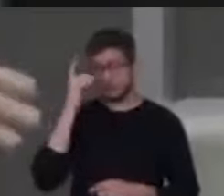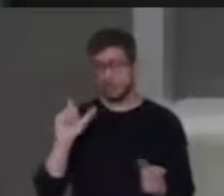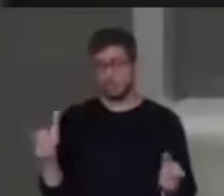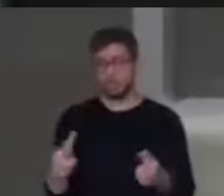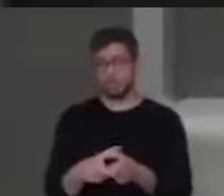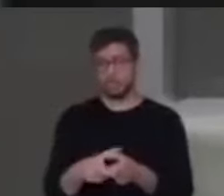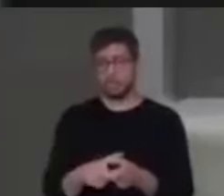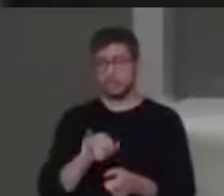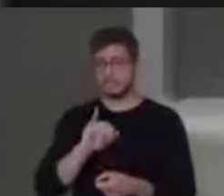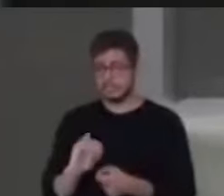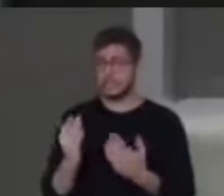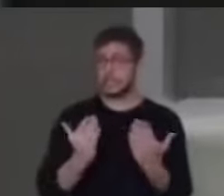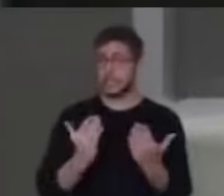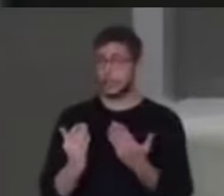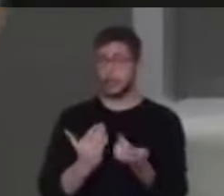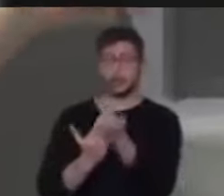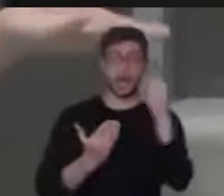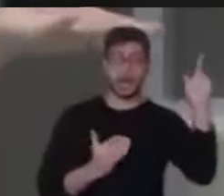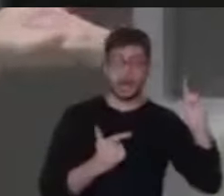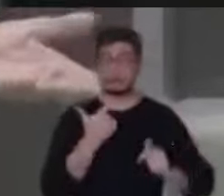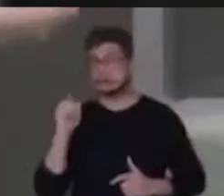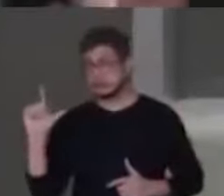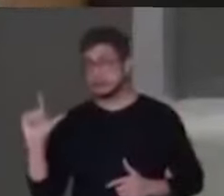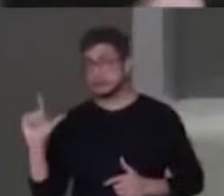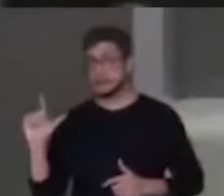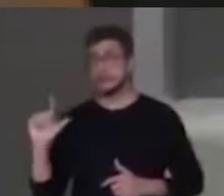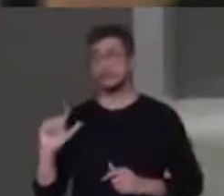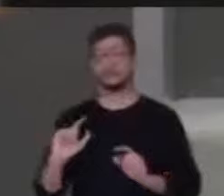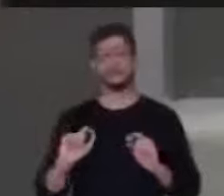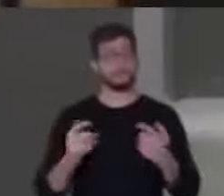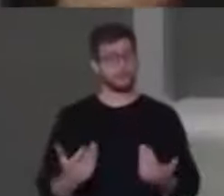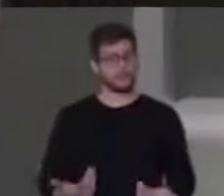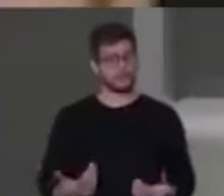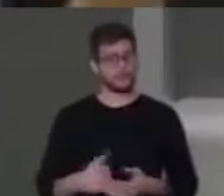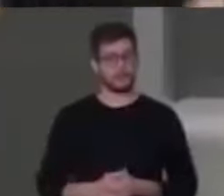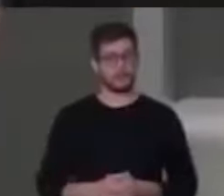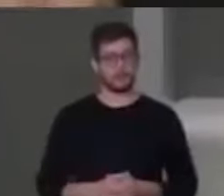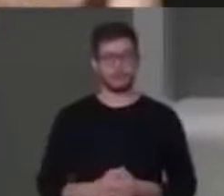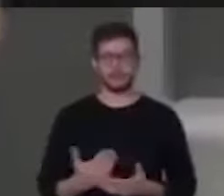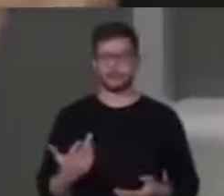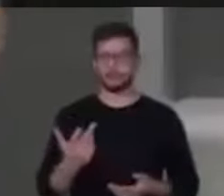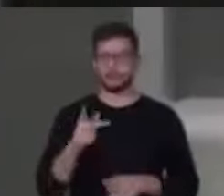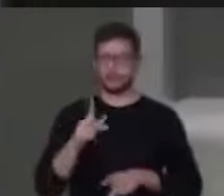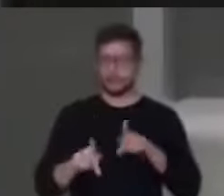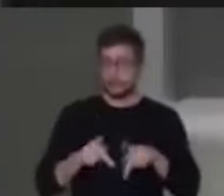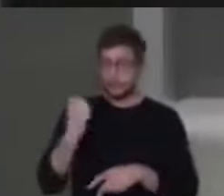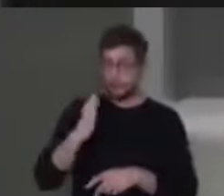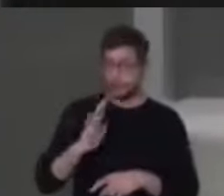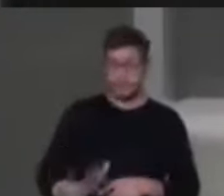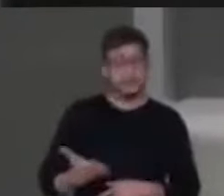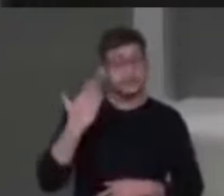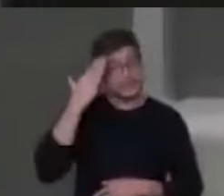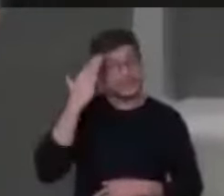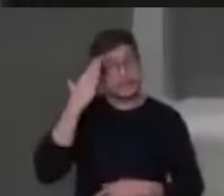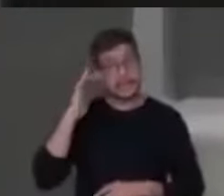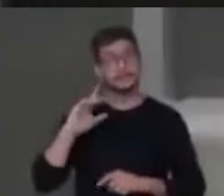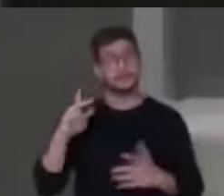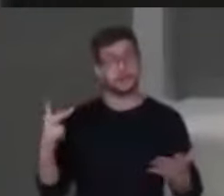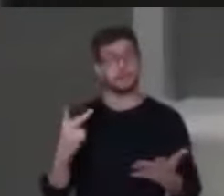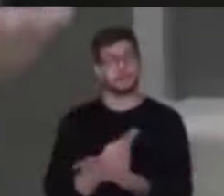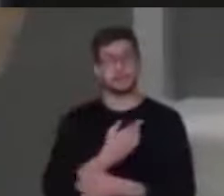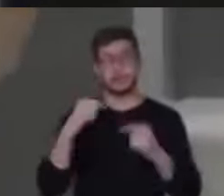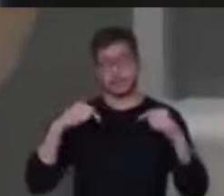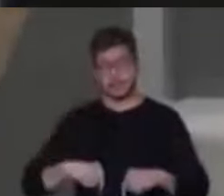comparado a outros atos anteriores, ele indica que o povo brasileiro sabe o que está acontecendo neste Brasil. E sabe que se defende